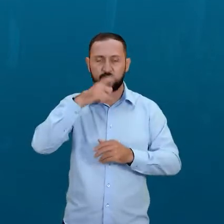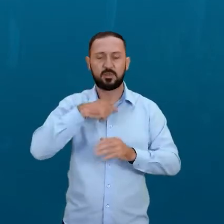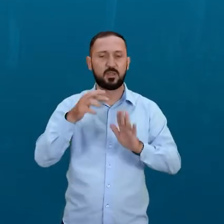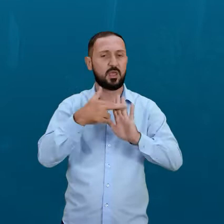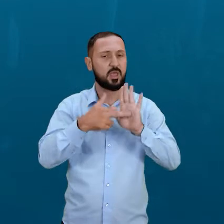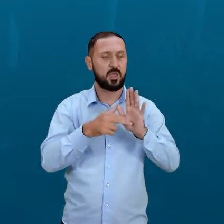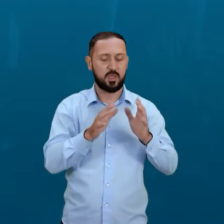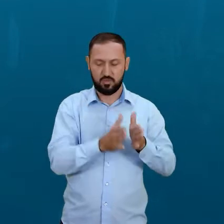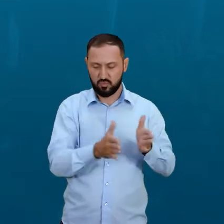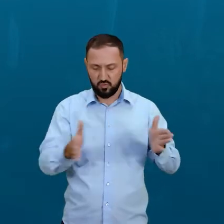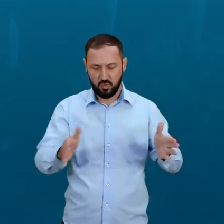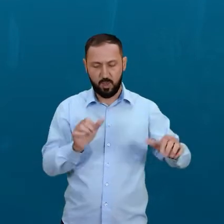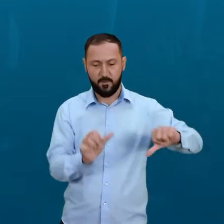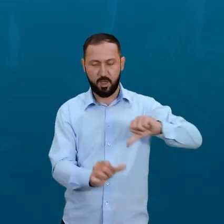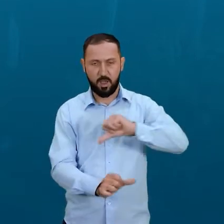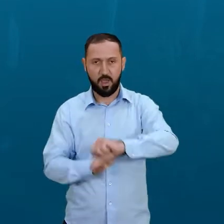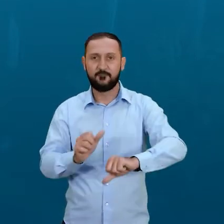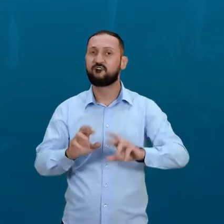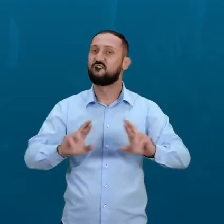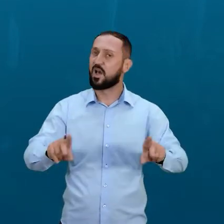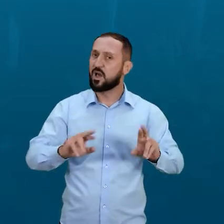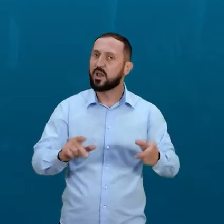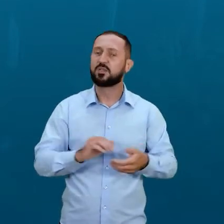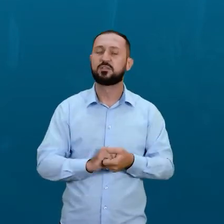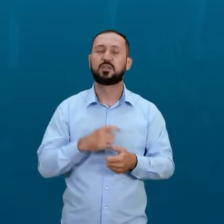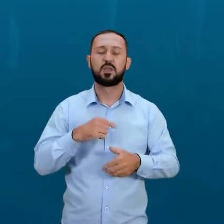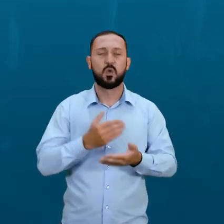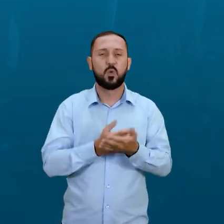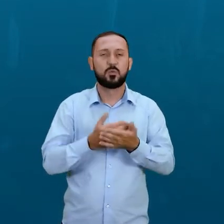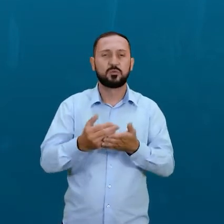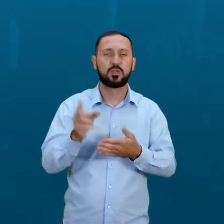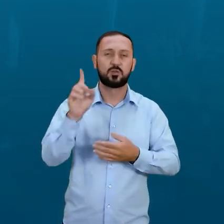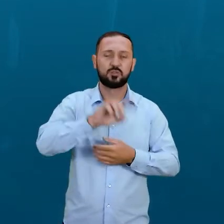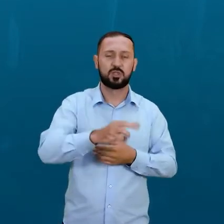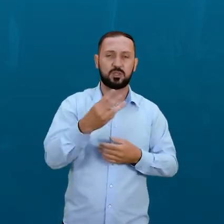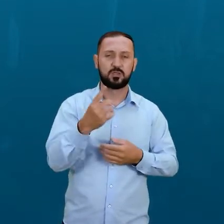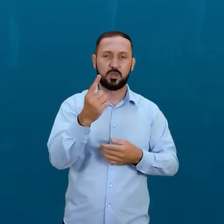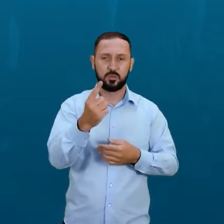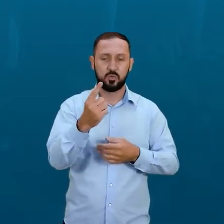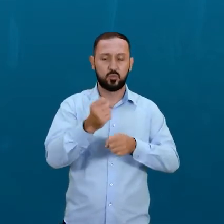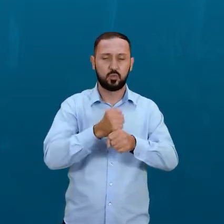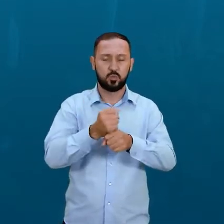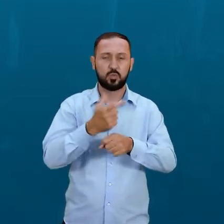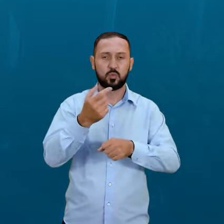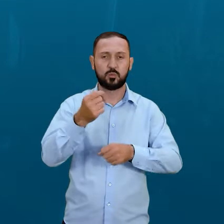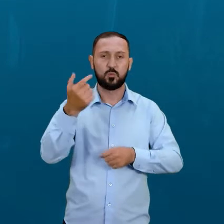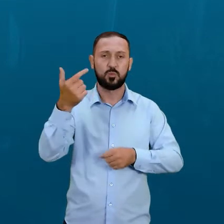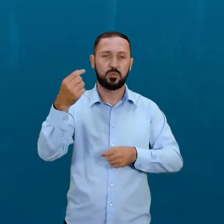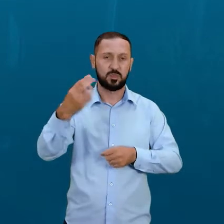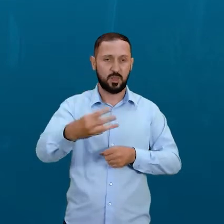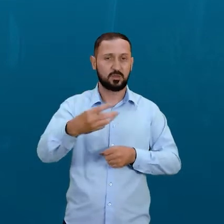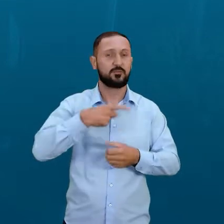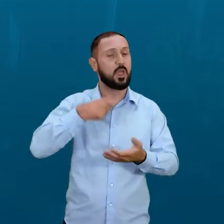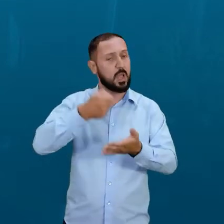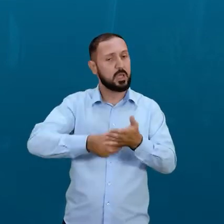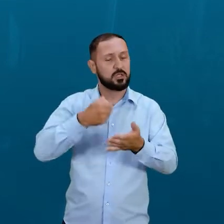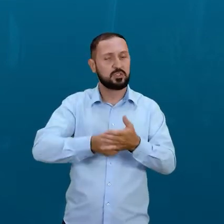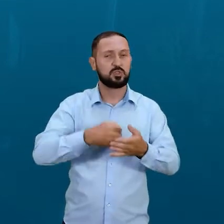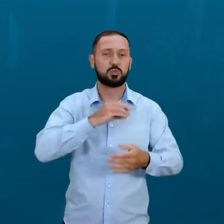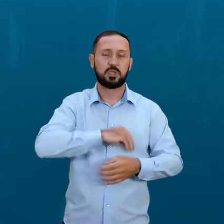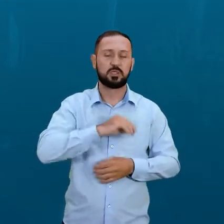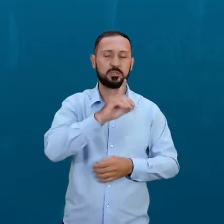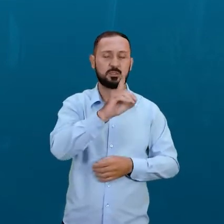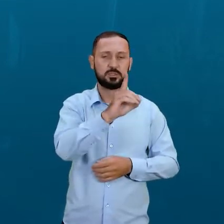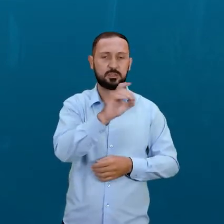terão regras de transição diferenciadas. Para quem ingressou até 31 de dezembro de 2003, a integralidade será